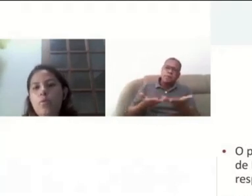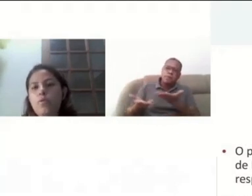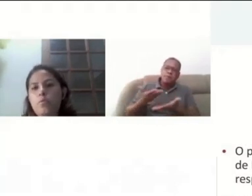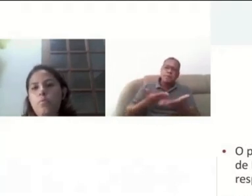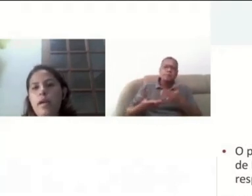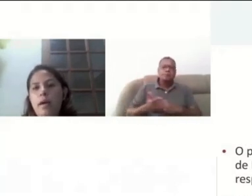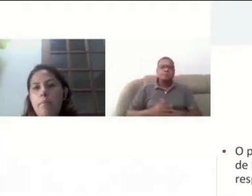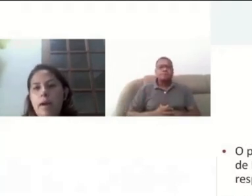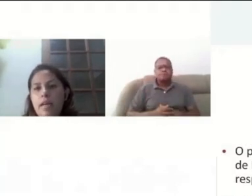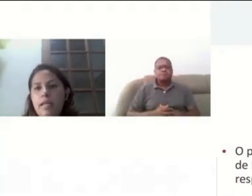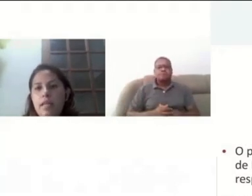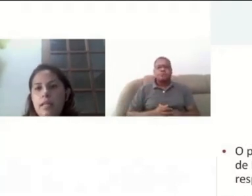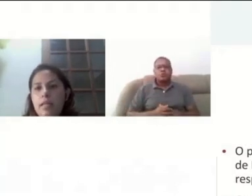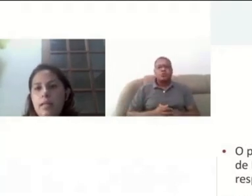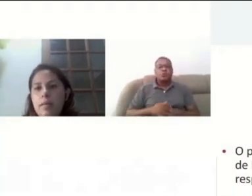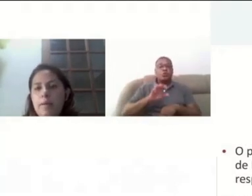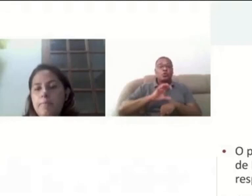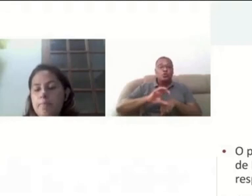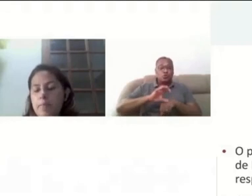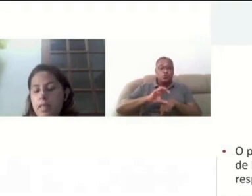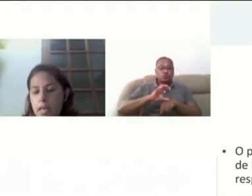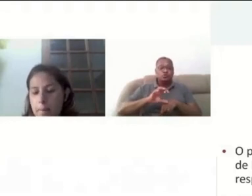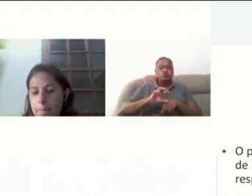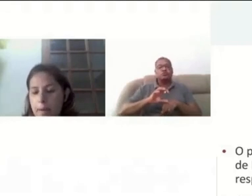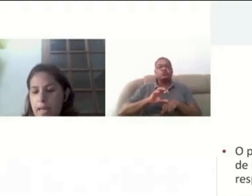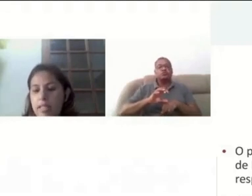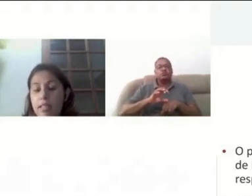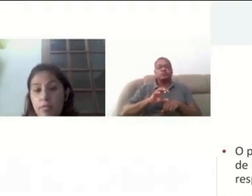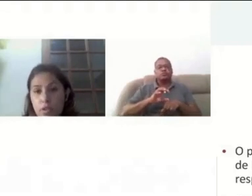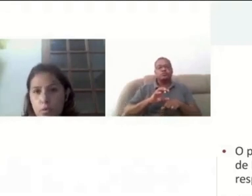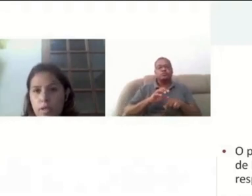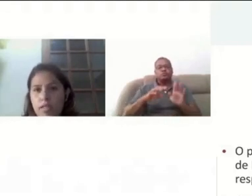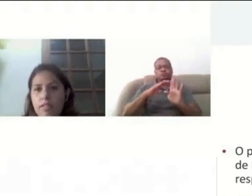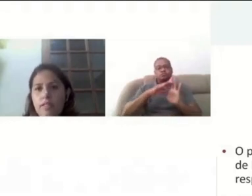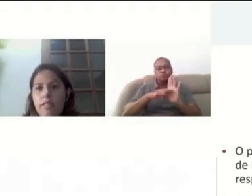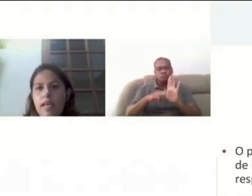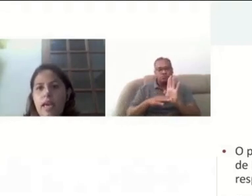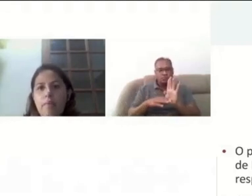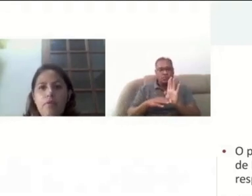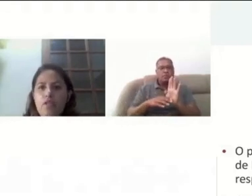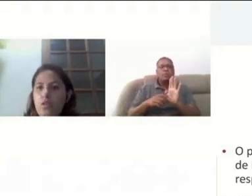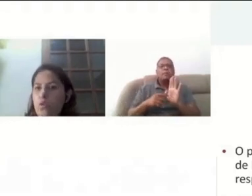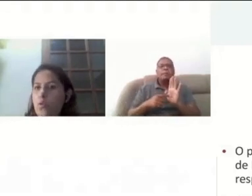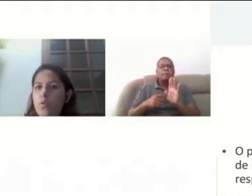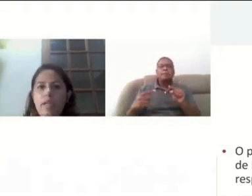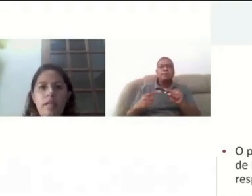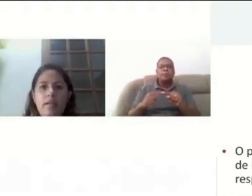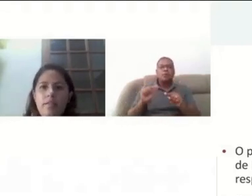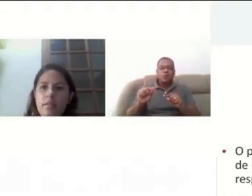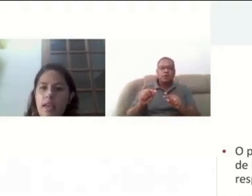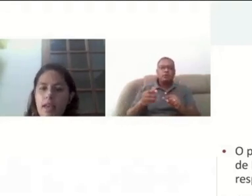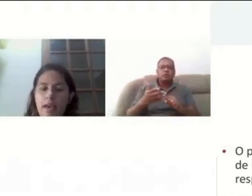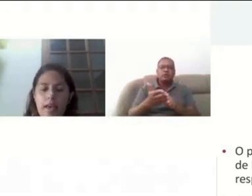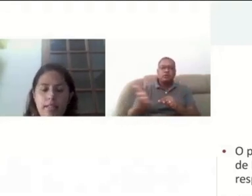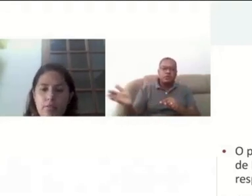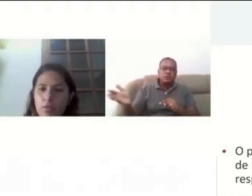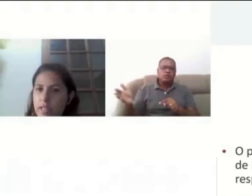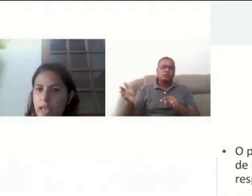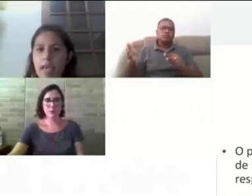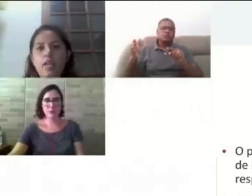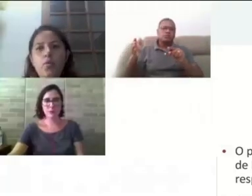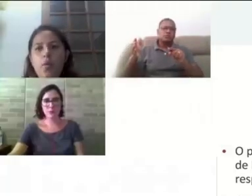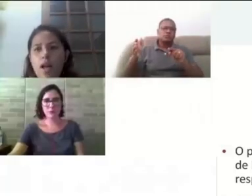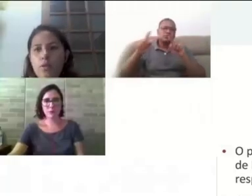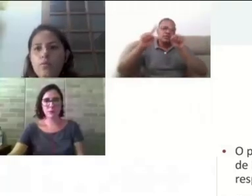proposto para servidores, né? Professores, servidor